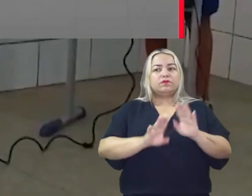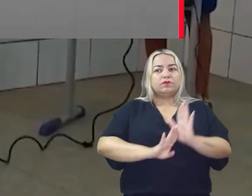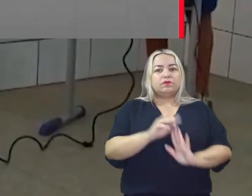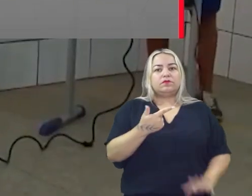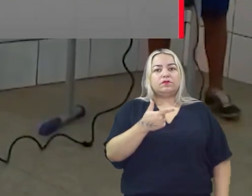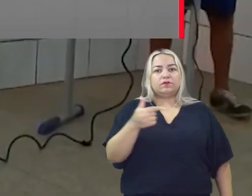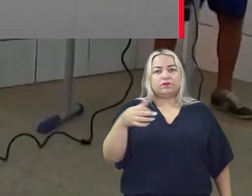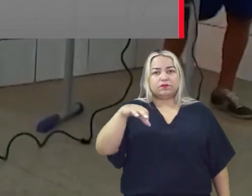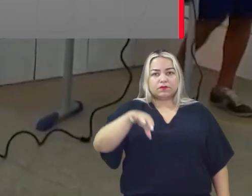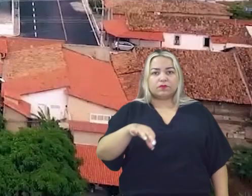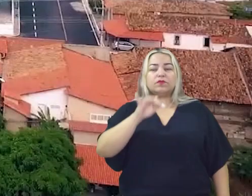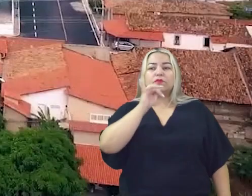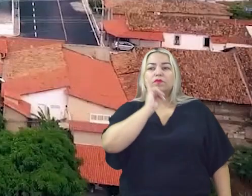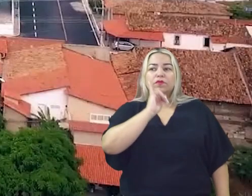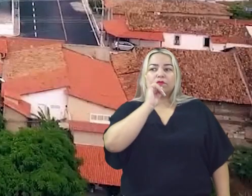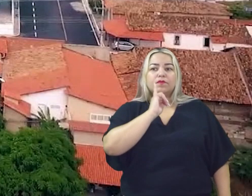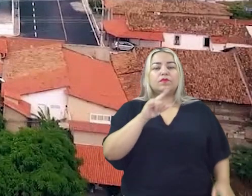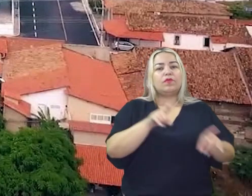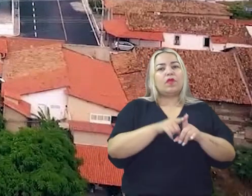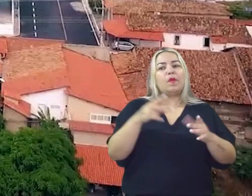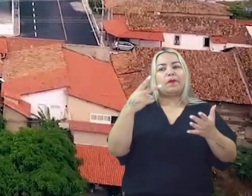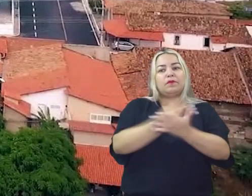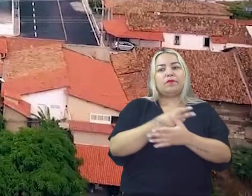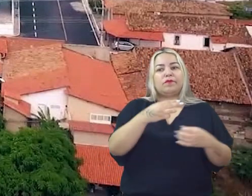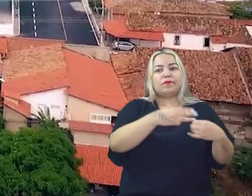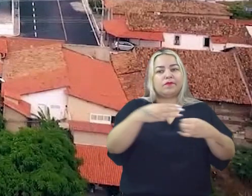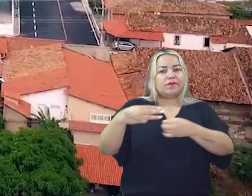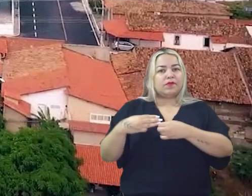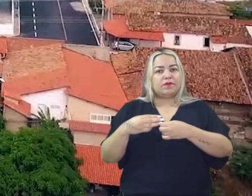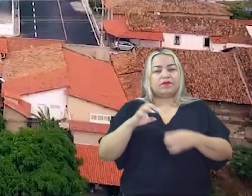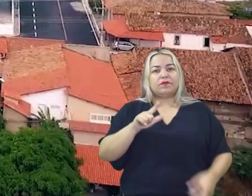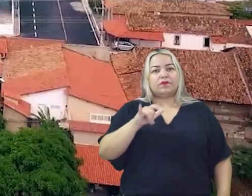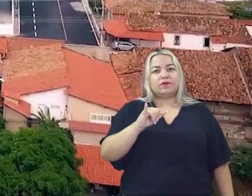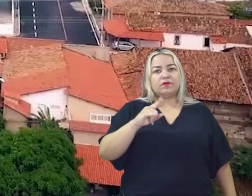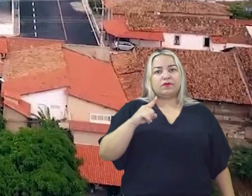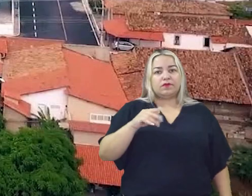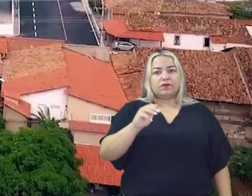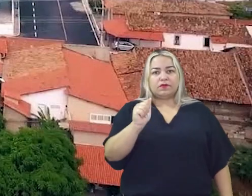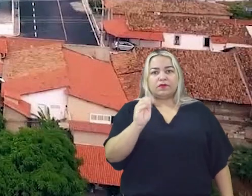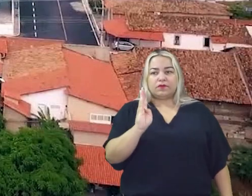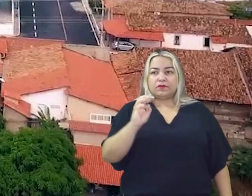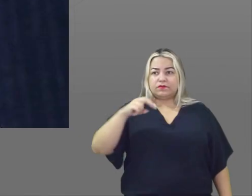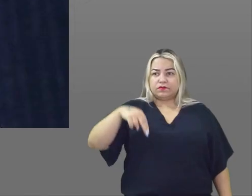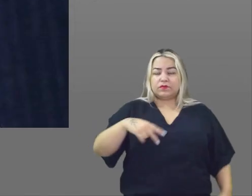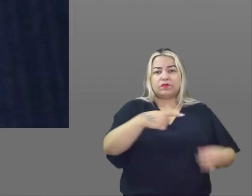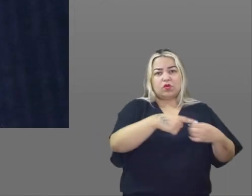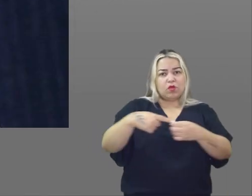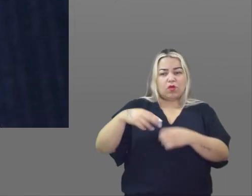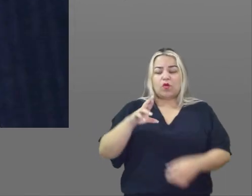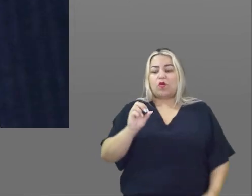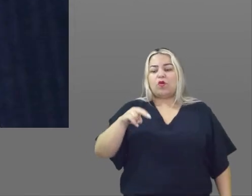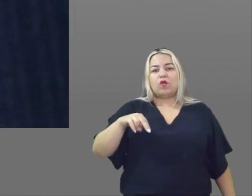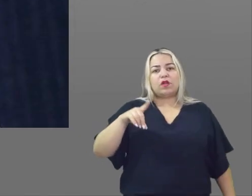para 229. Um exemplo desta situação é o município de Elesbão Veloso, no Piauí, cidade